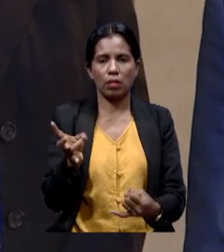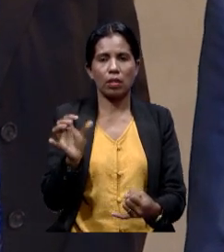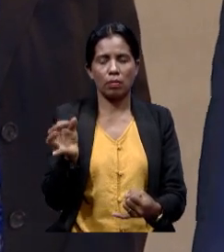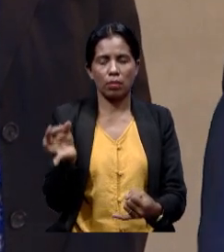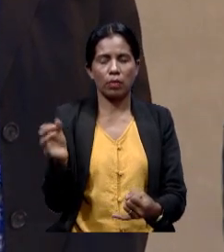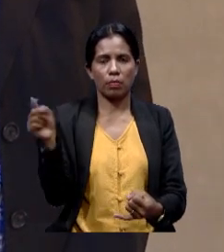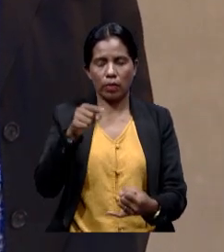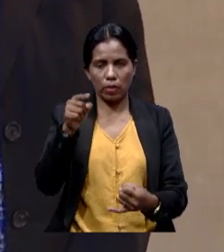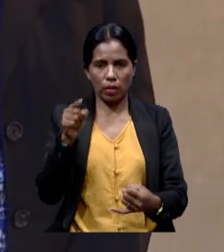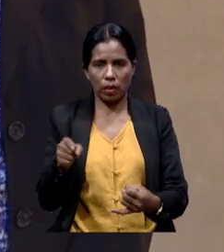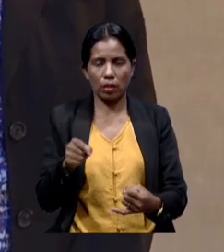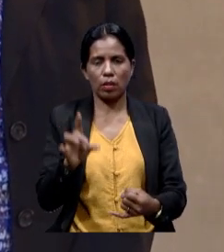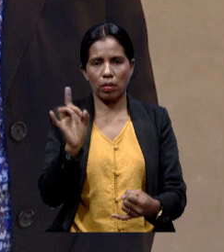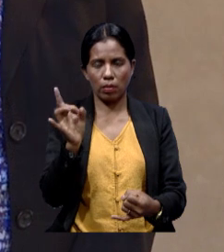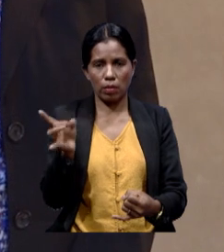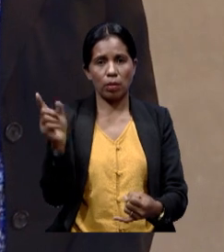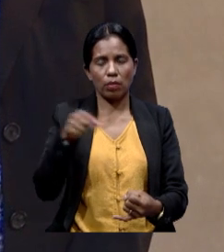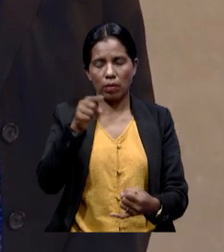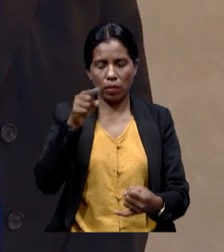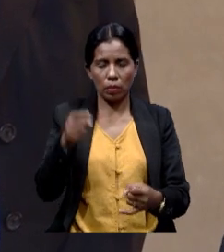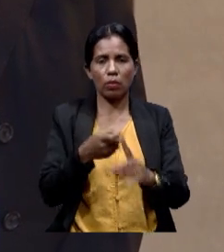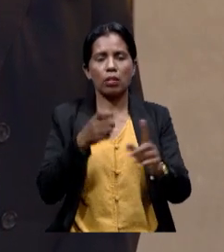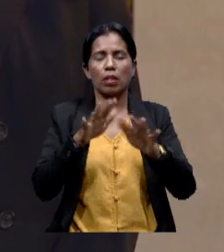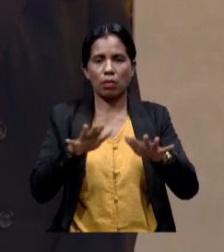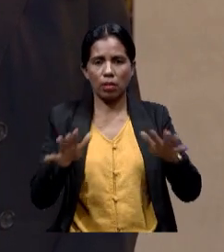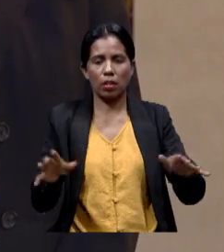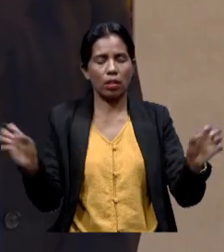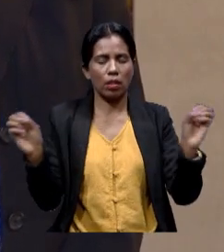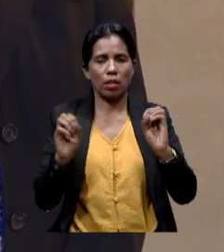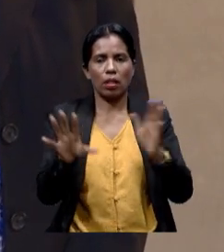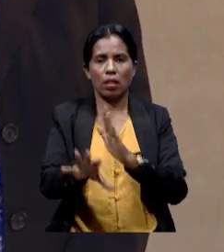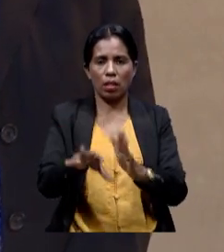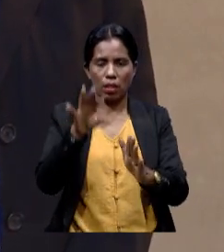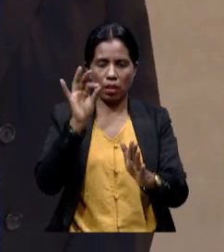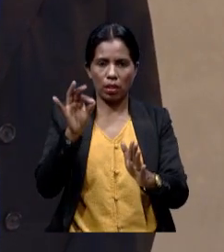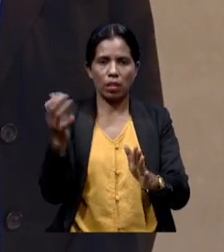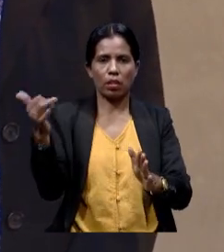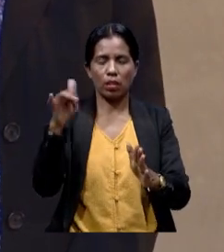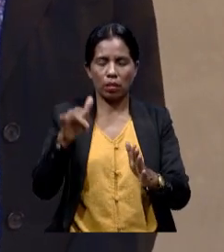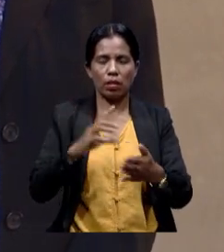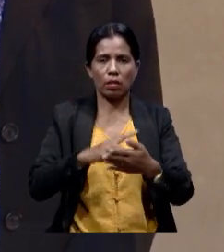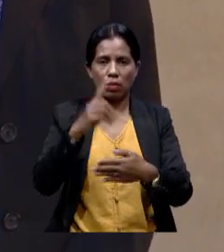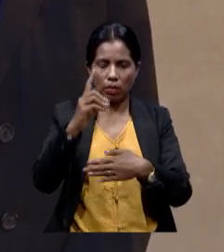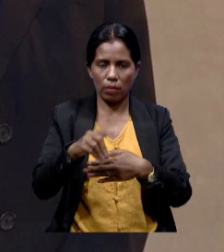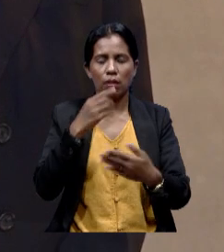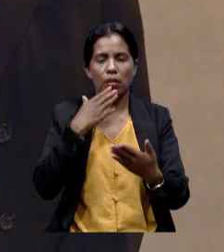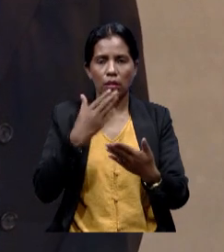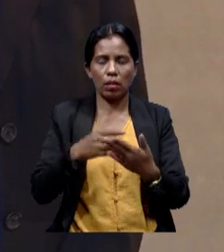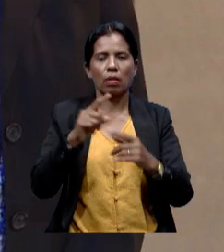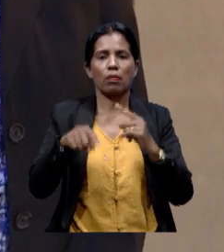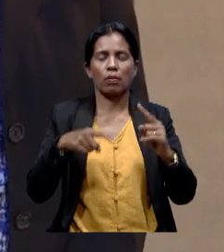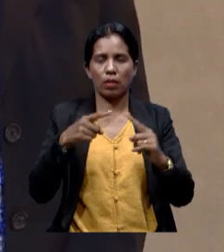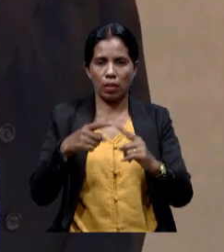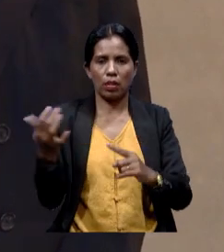sira 80% usibe la bari sirene mosa sa la dung hetan sirene de desenvolvimento ne be mak dia wahira